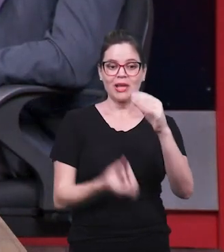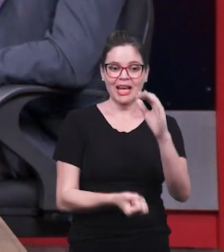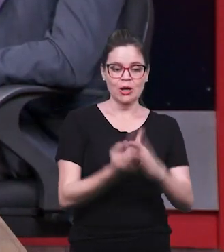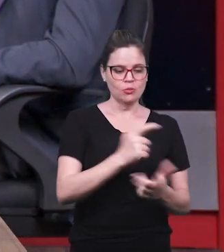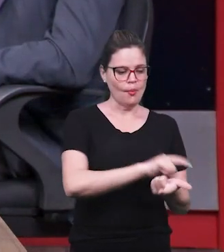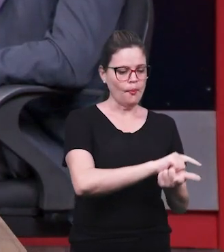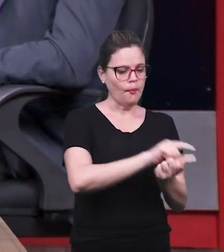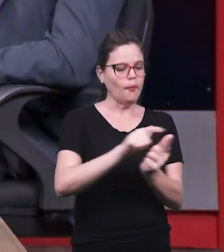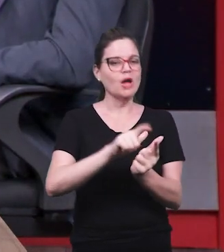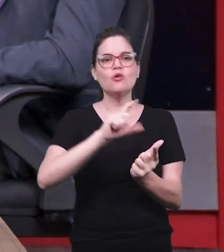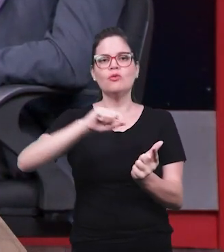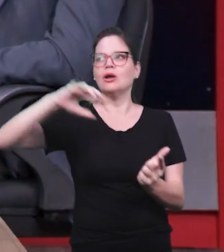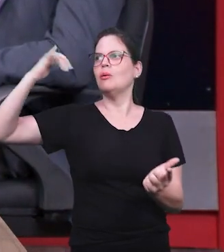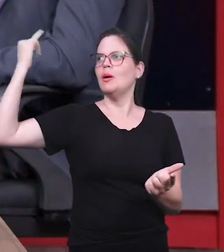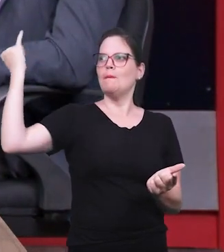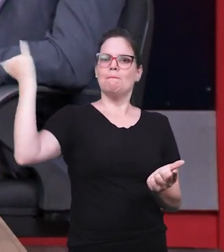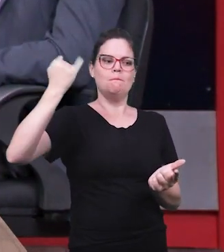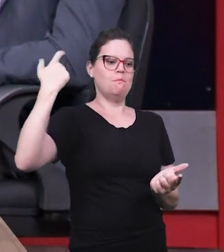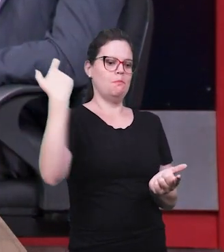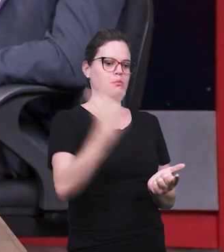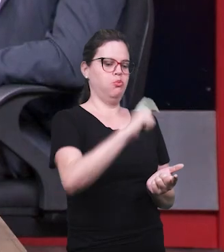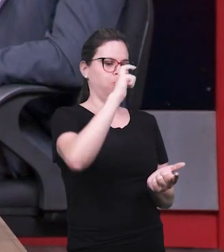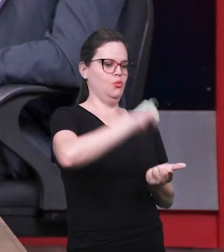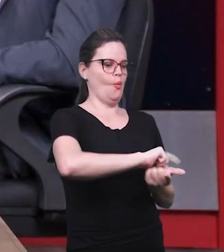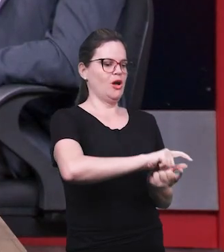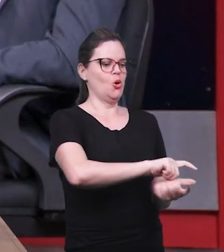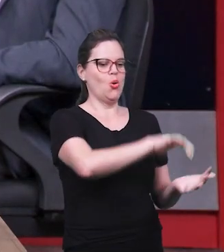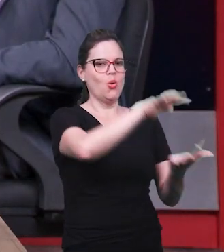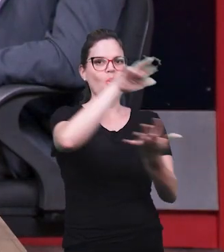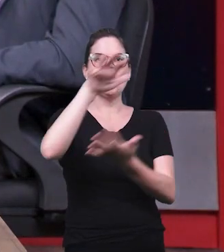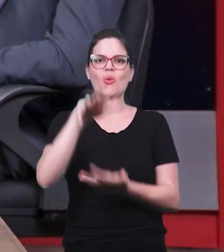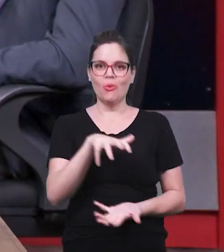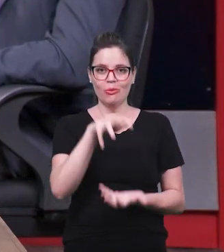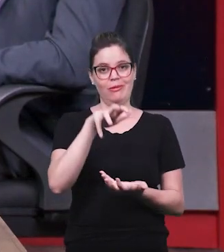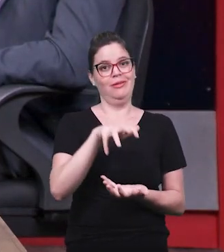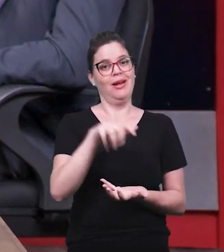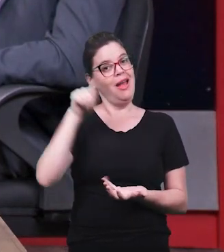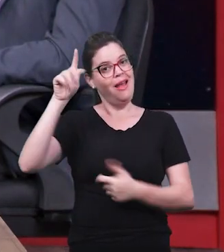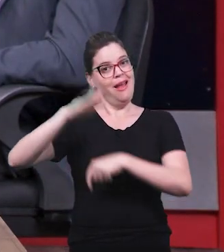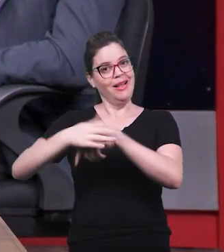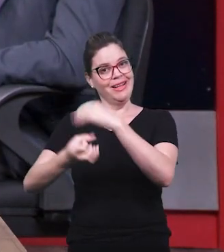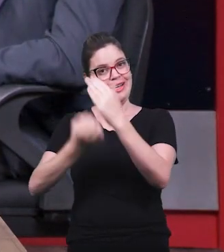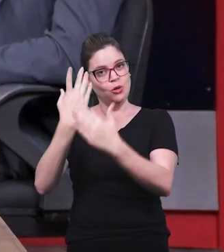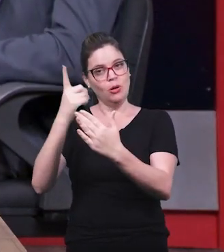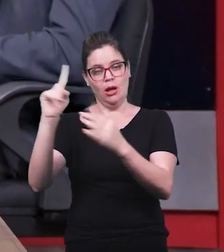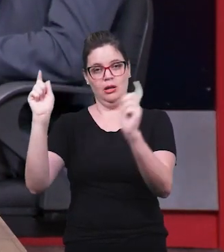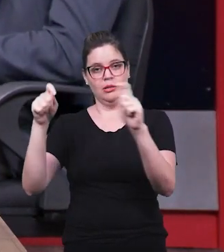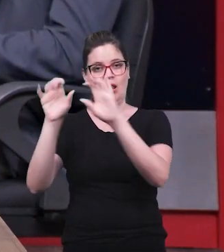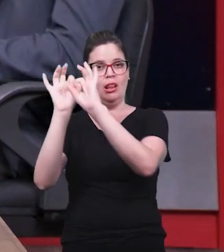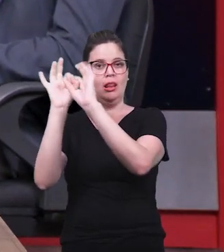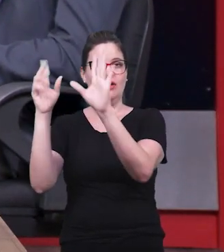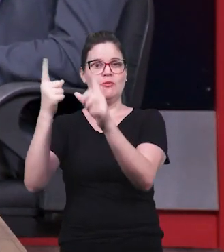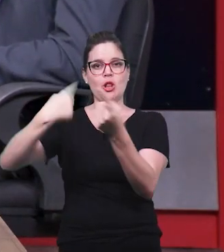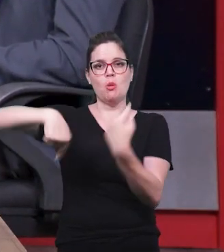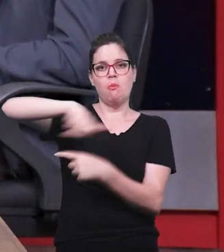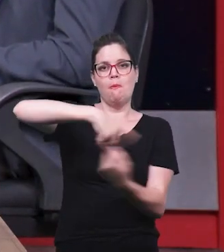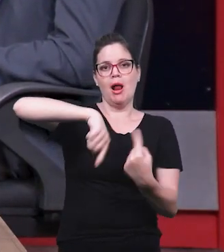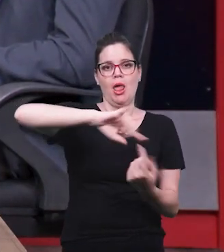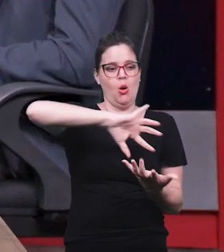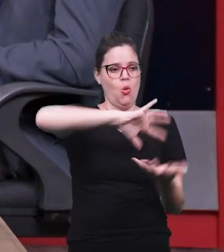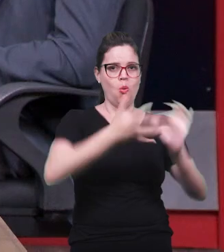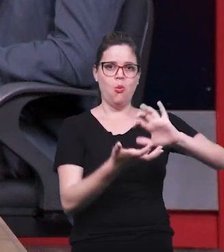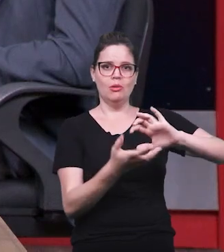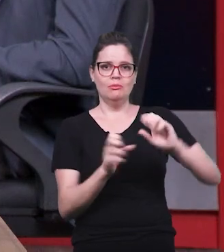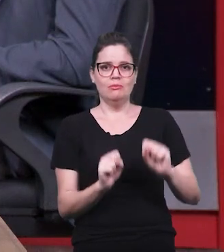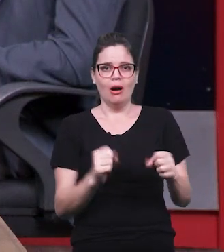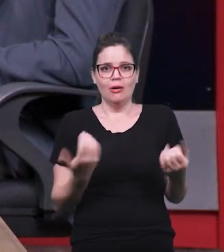tudo foi a palavra de poder do nosso Deus. E como criou também, ele modifica. Ele modifica tudo. Então, por isso que lá